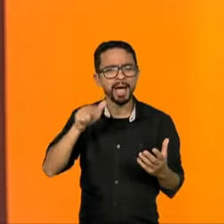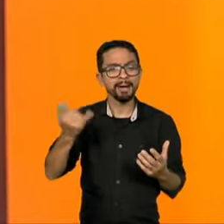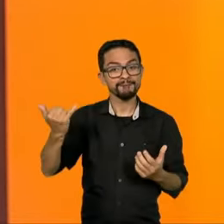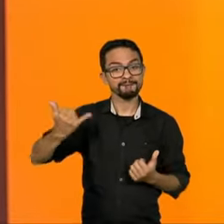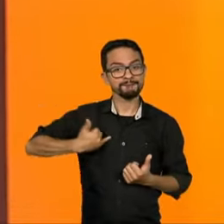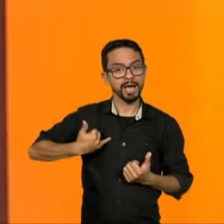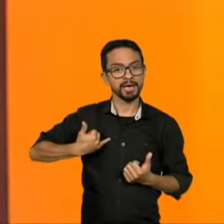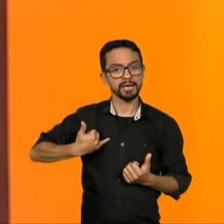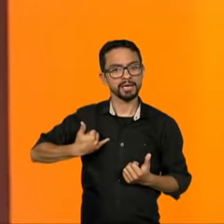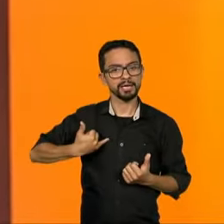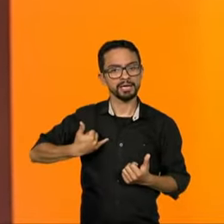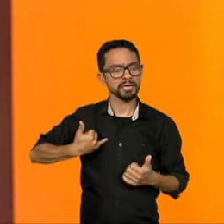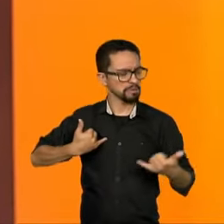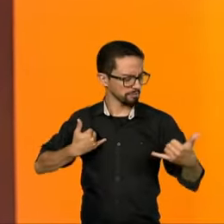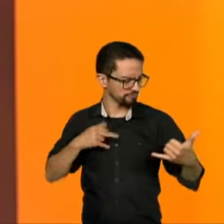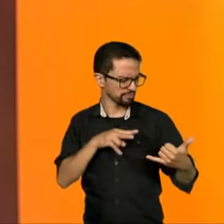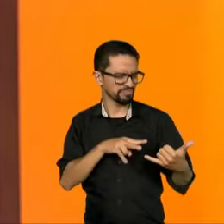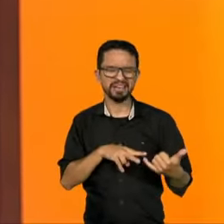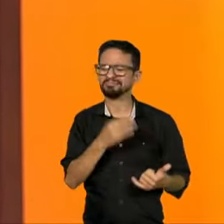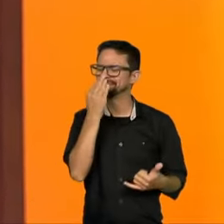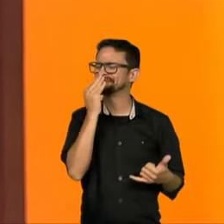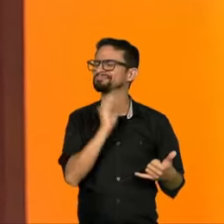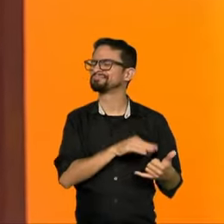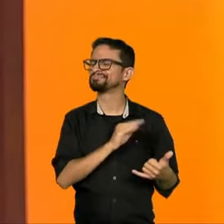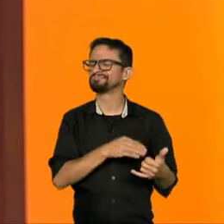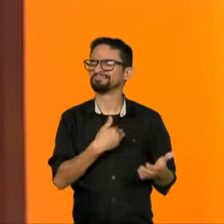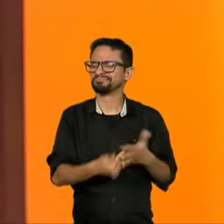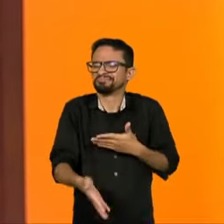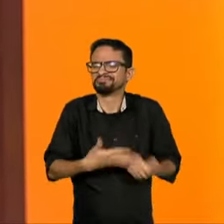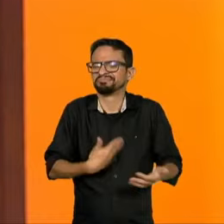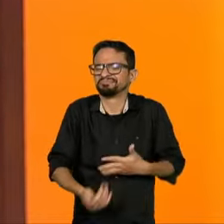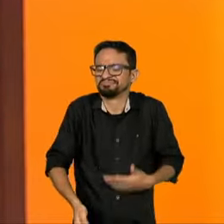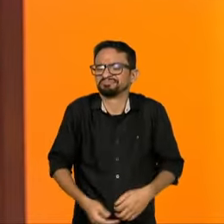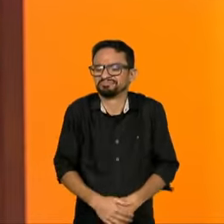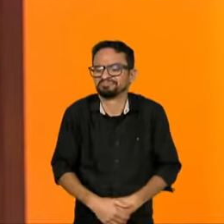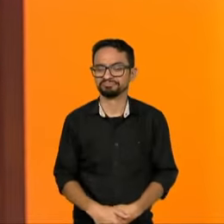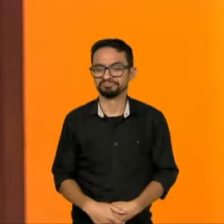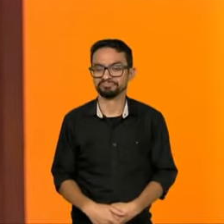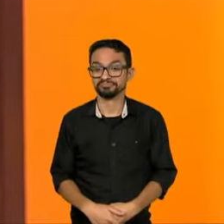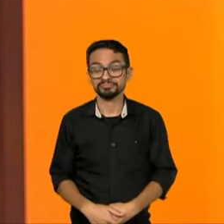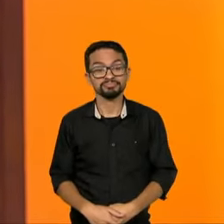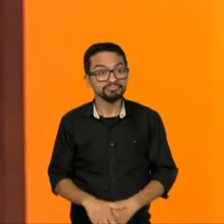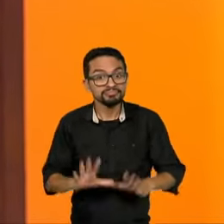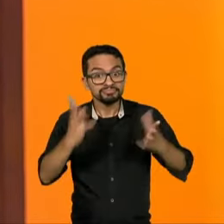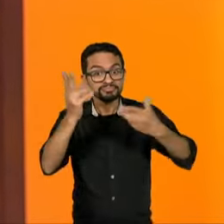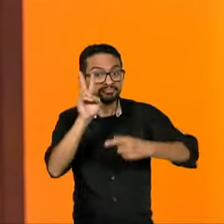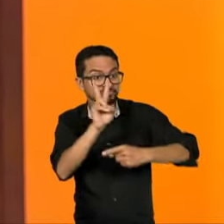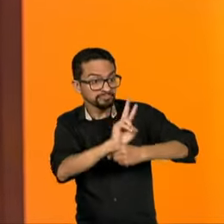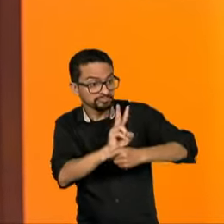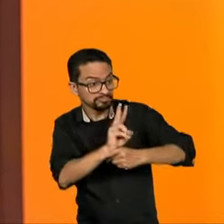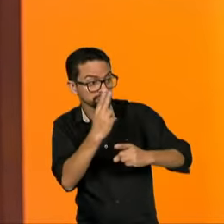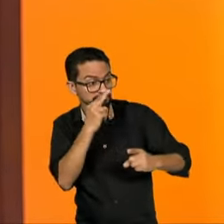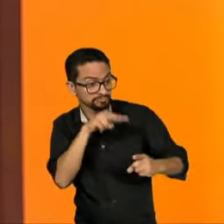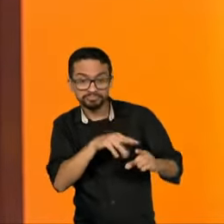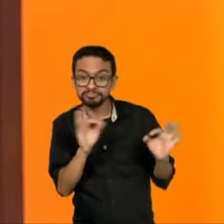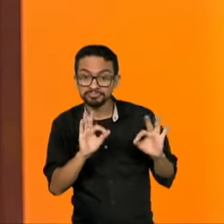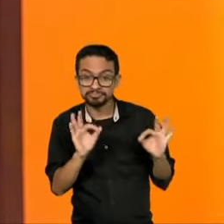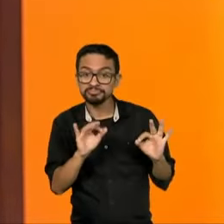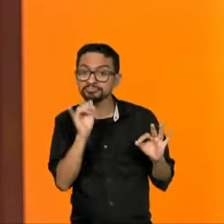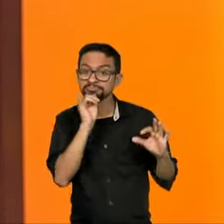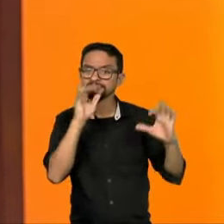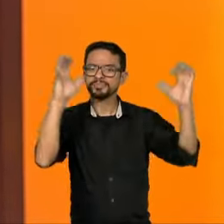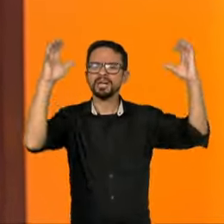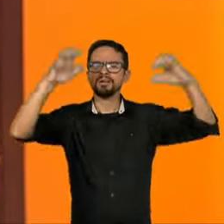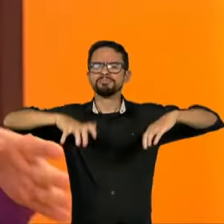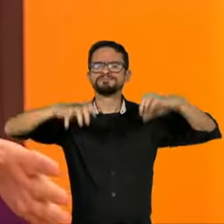pelo celular, a pessoa deixou de monitorar. E deixando de se monitorar, deixou de se implicar também. Porque vê assim, chuva forte,